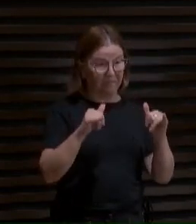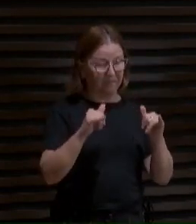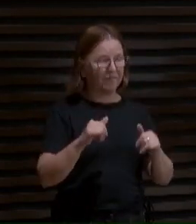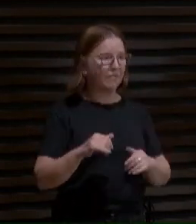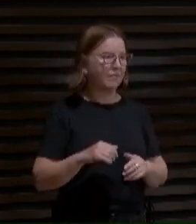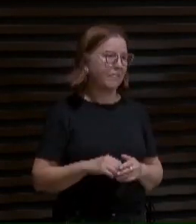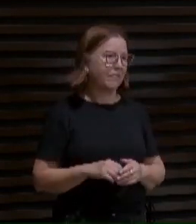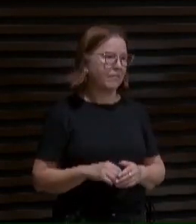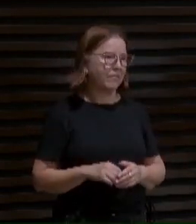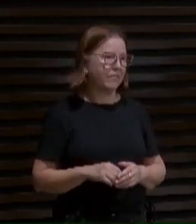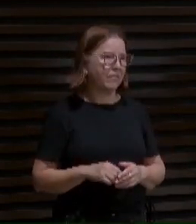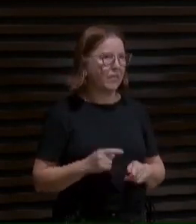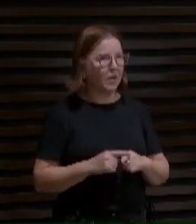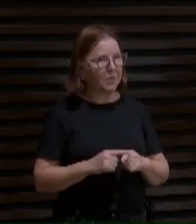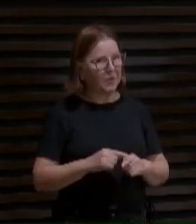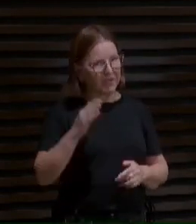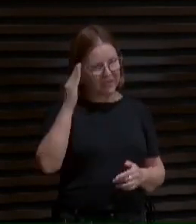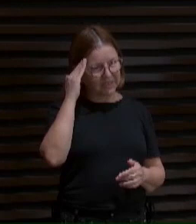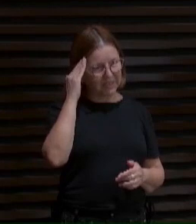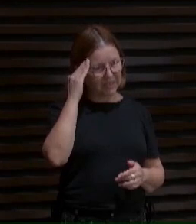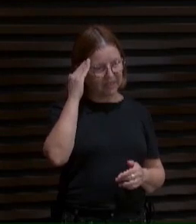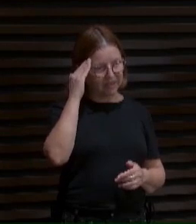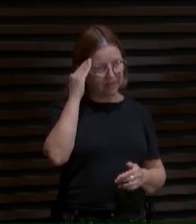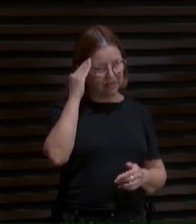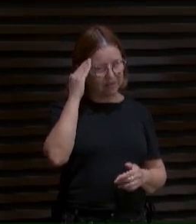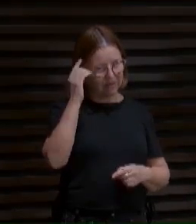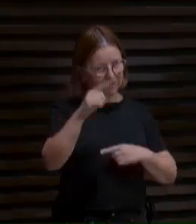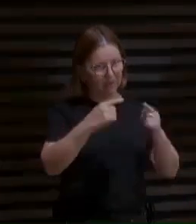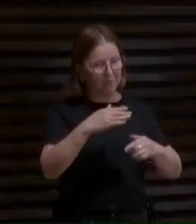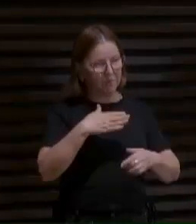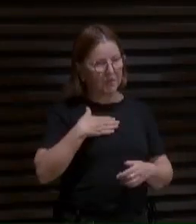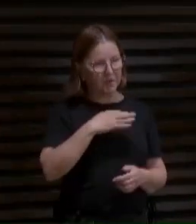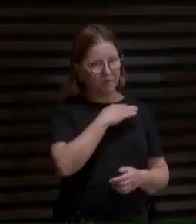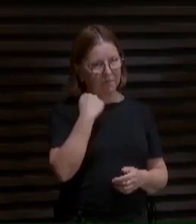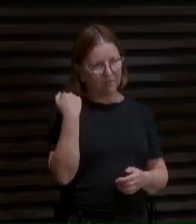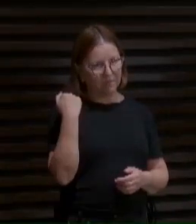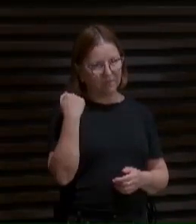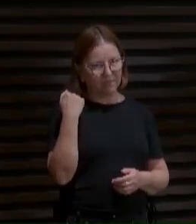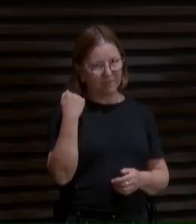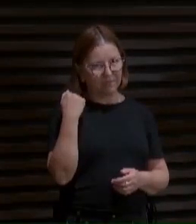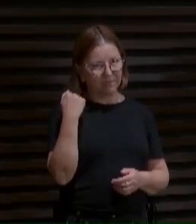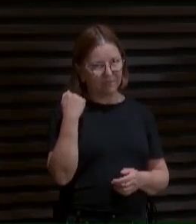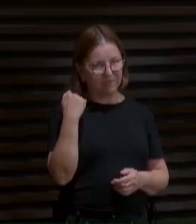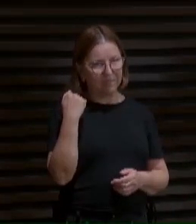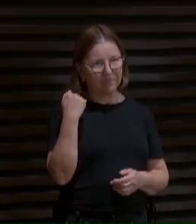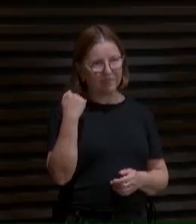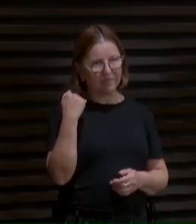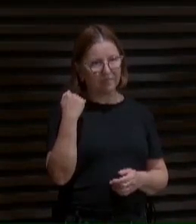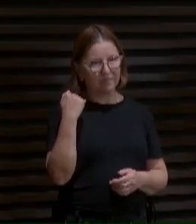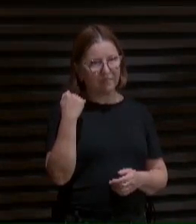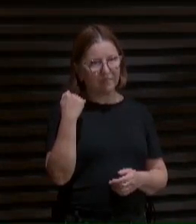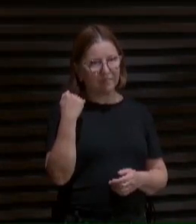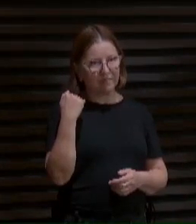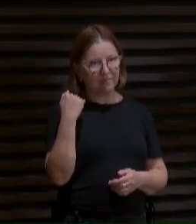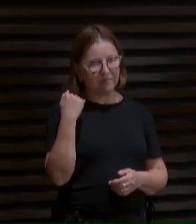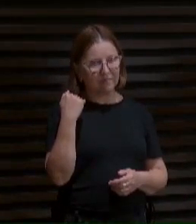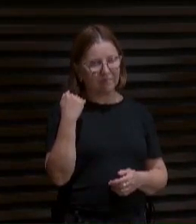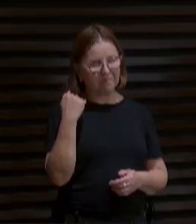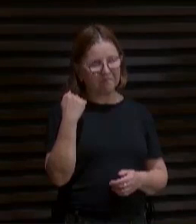porque sei que depois da minha morte, por